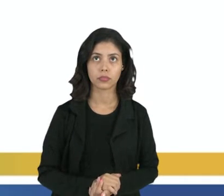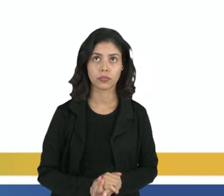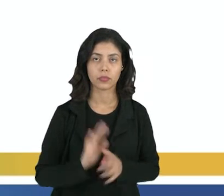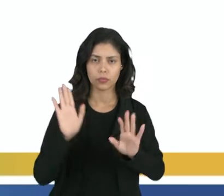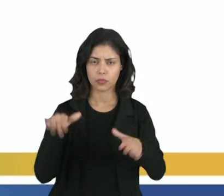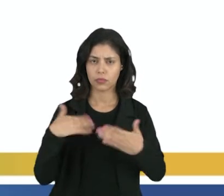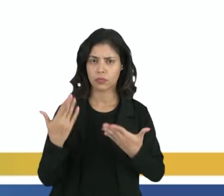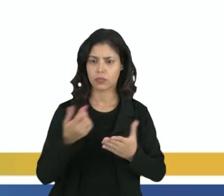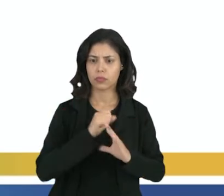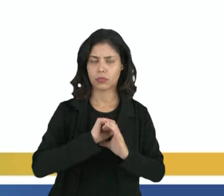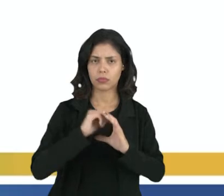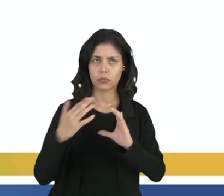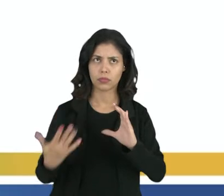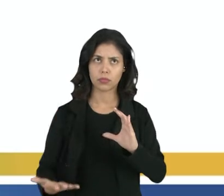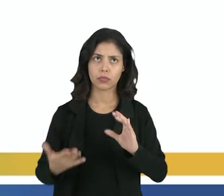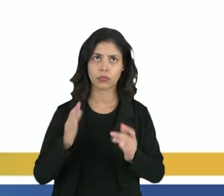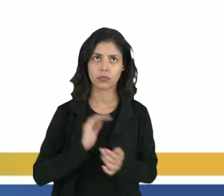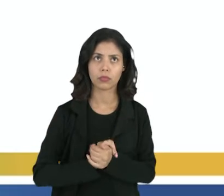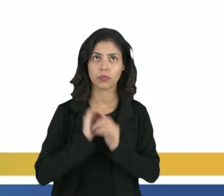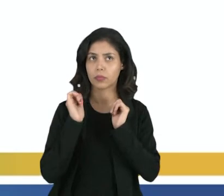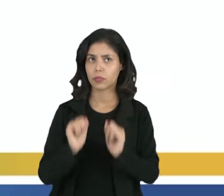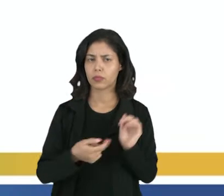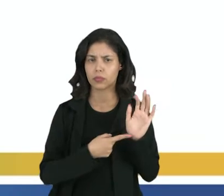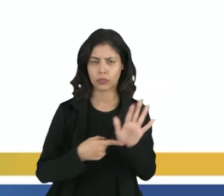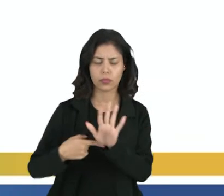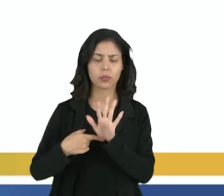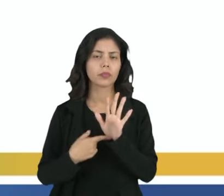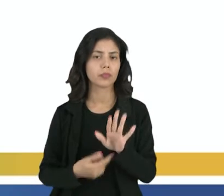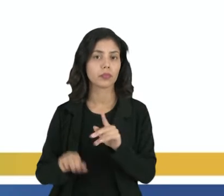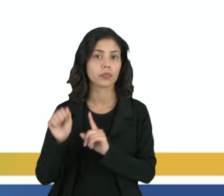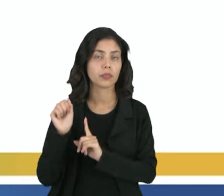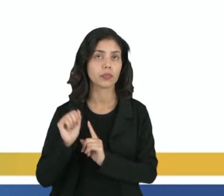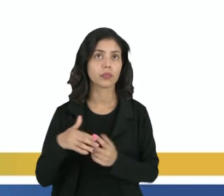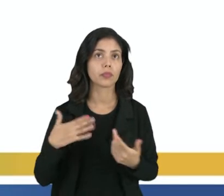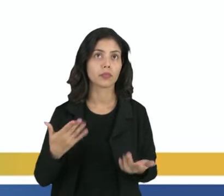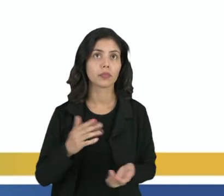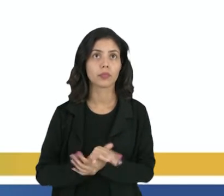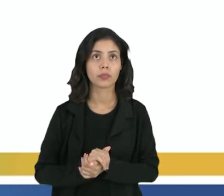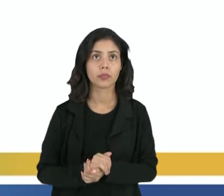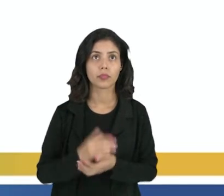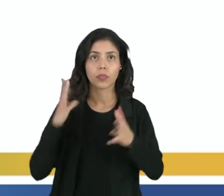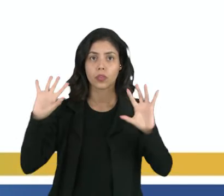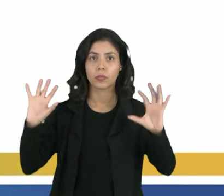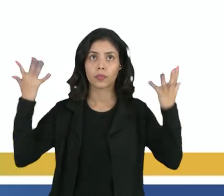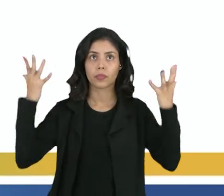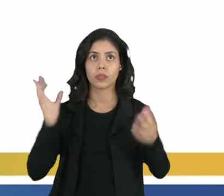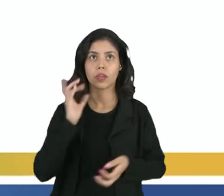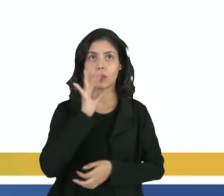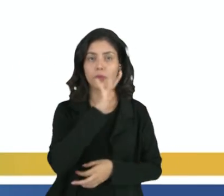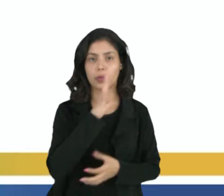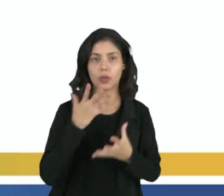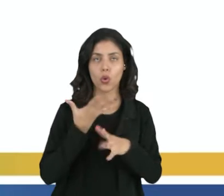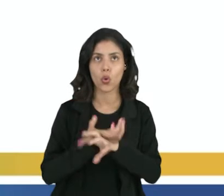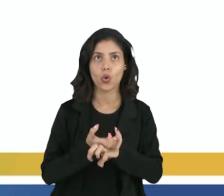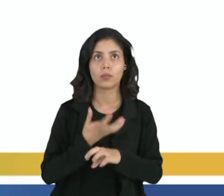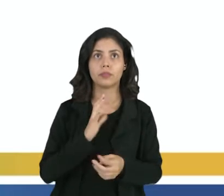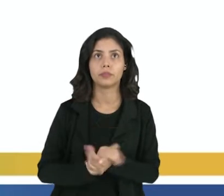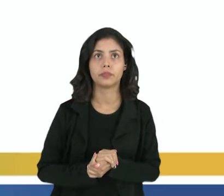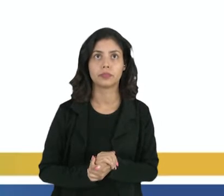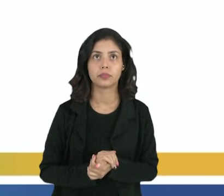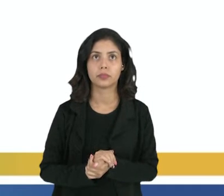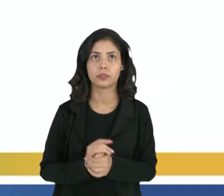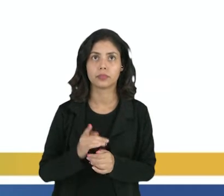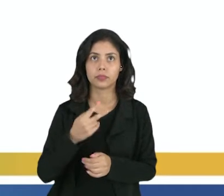tropical. Entre as suas principais características, podemos destacar, letra A, clima quente e